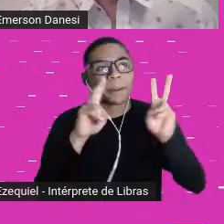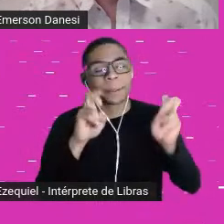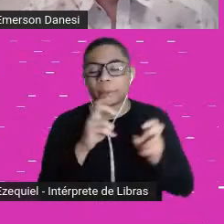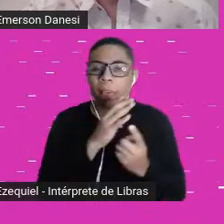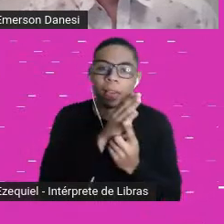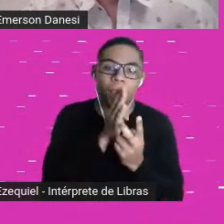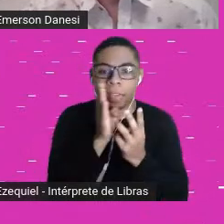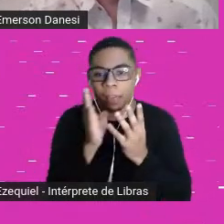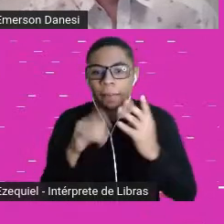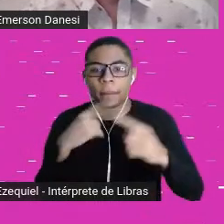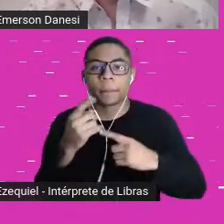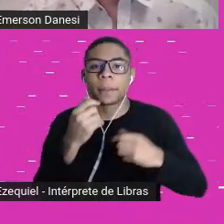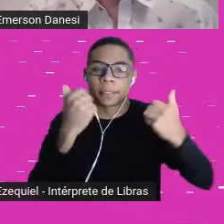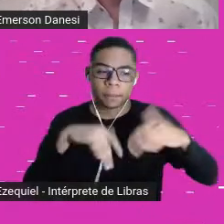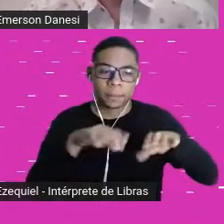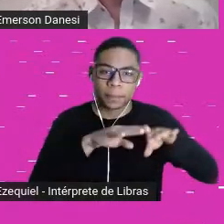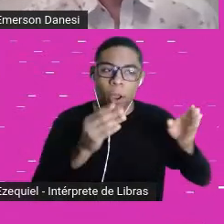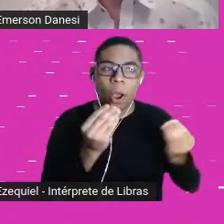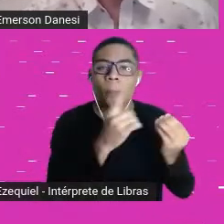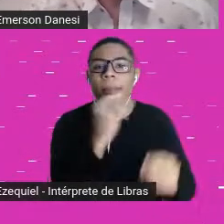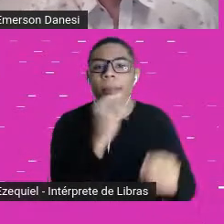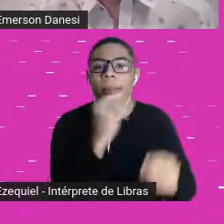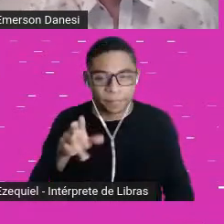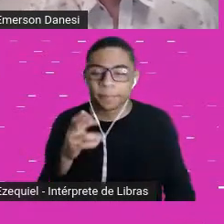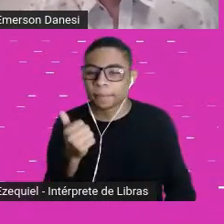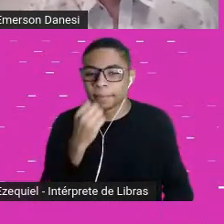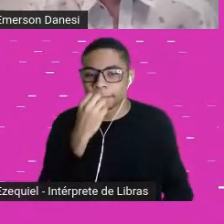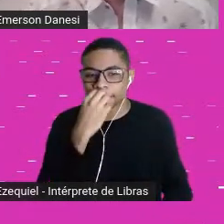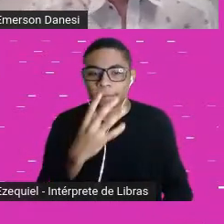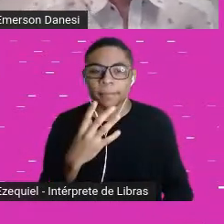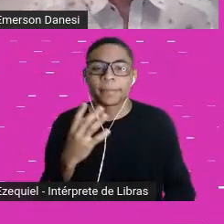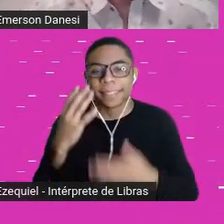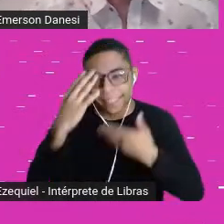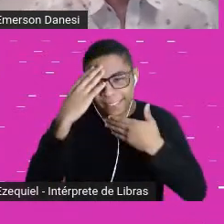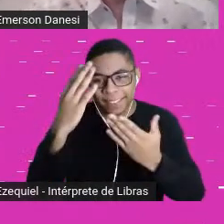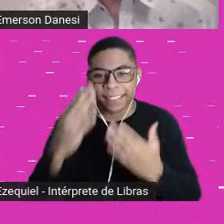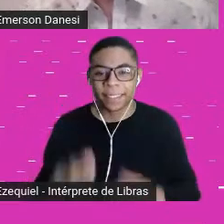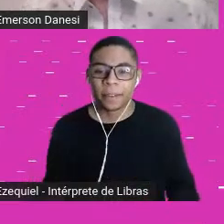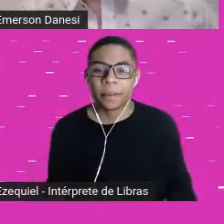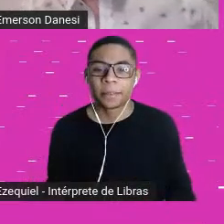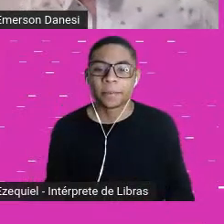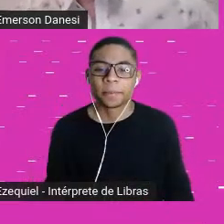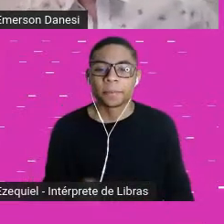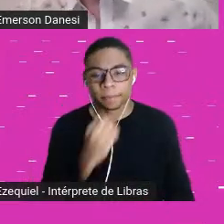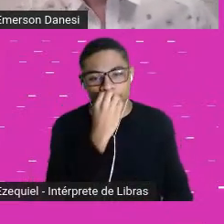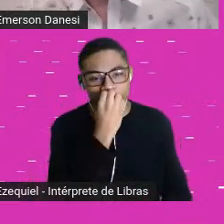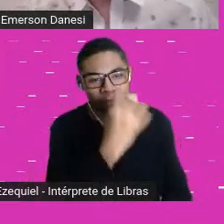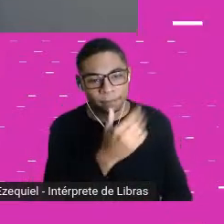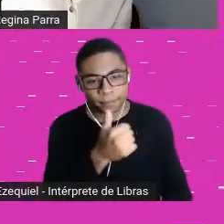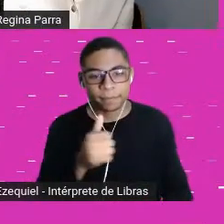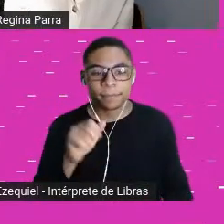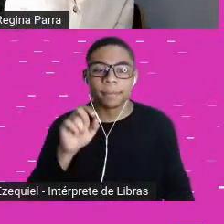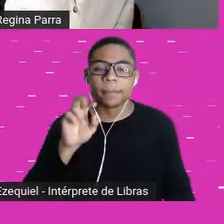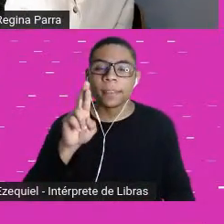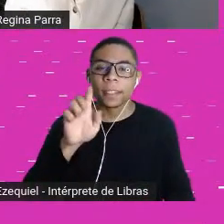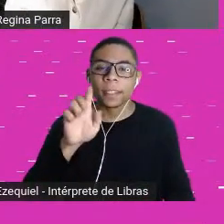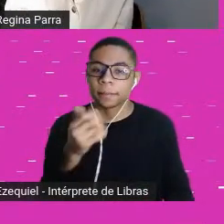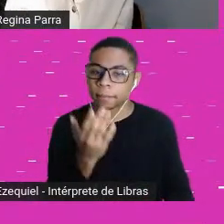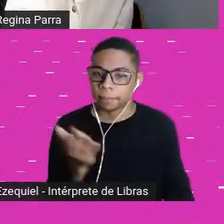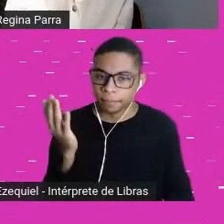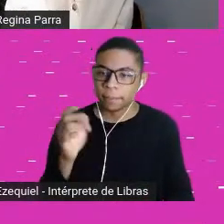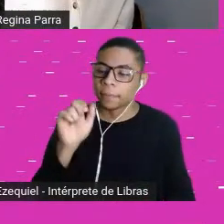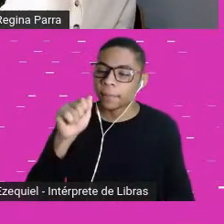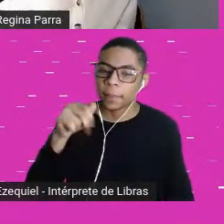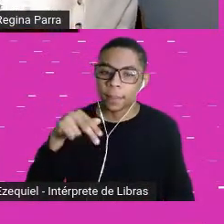Então, tá. Perfeito. Obrigada. Obrigado, Rê. Anne, por favor,